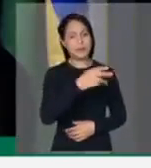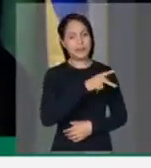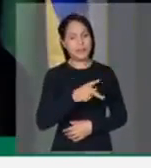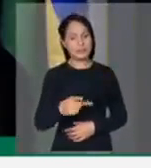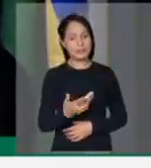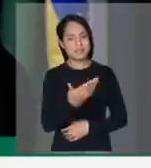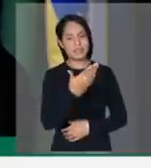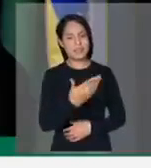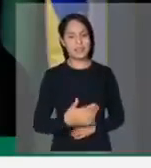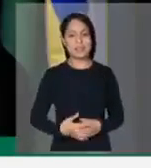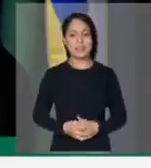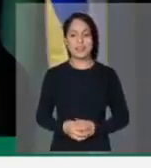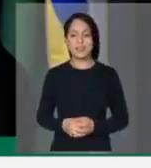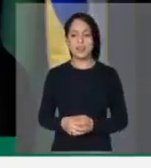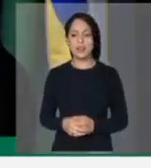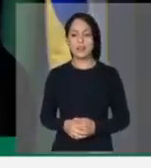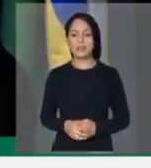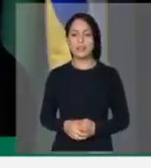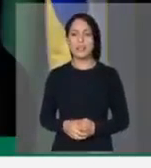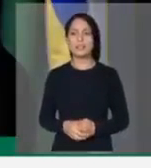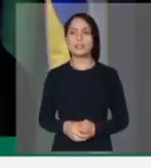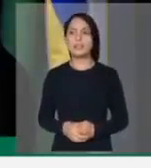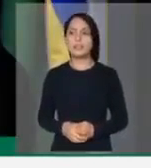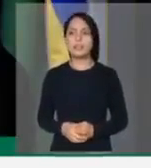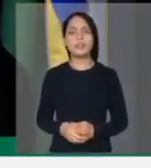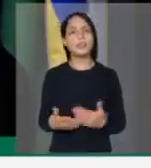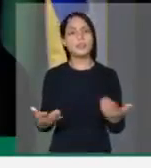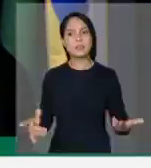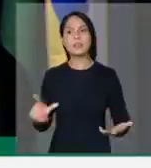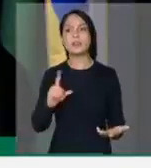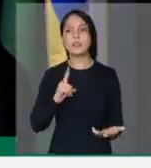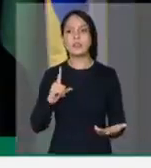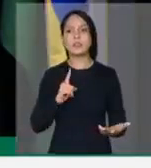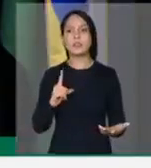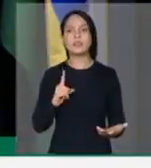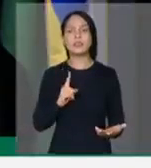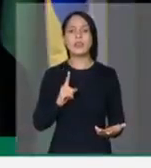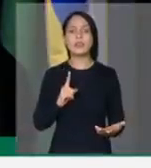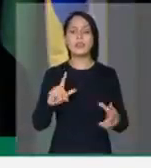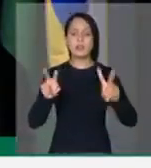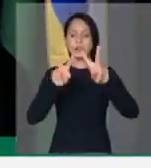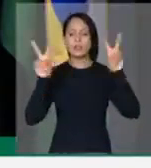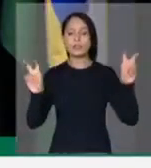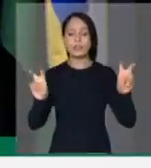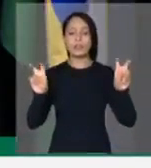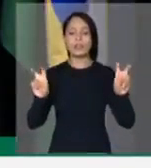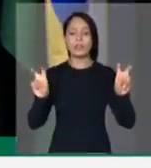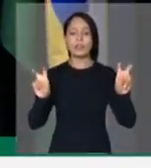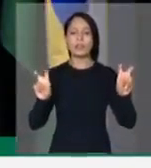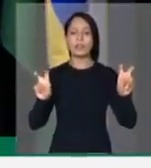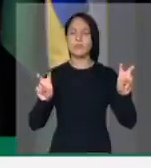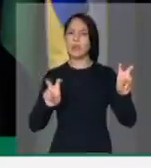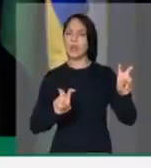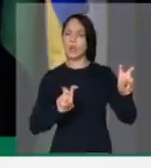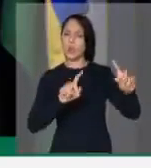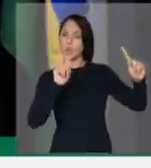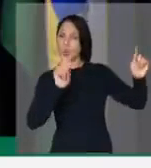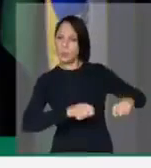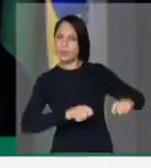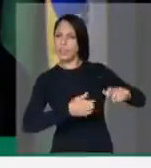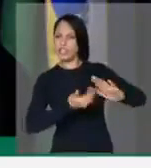atentamente a deputada que me antecedeu, e curioso que ela falou a respeito de usurpar competência por parte do